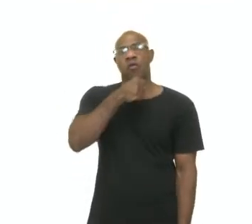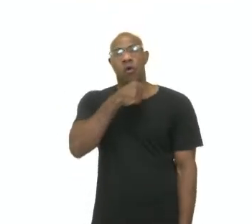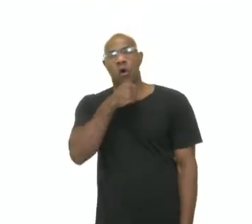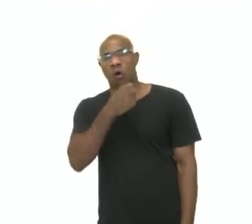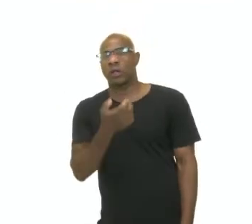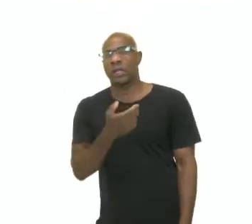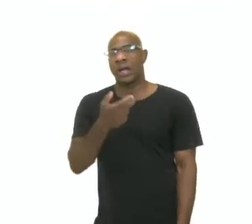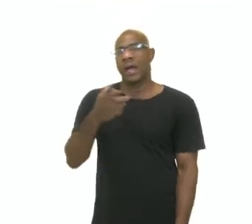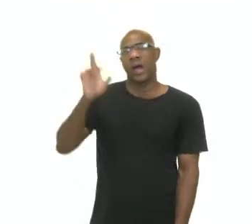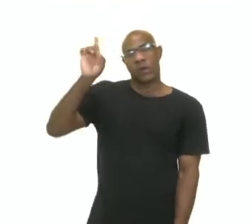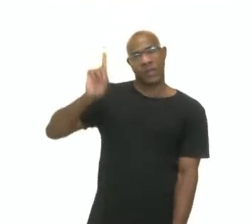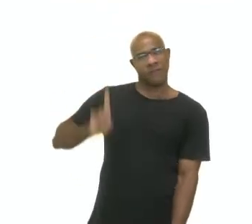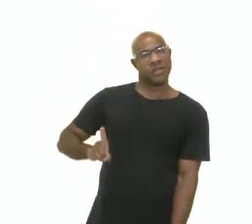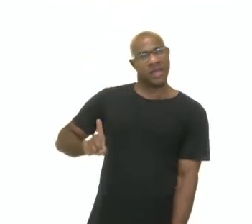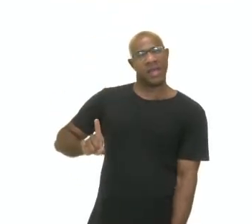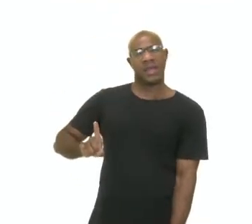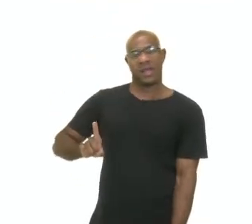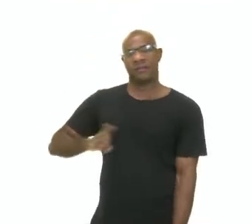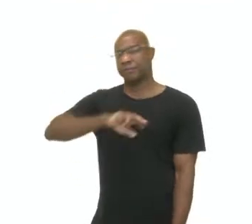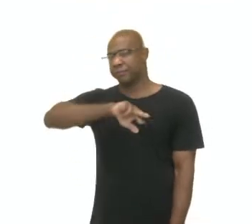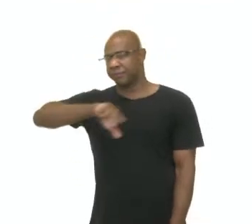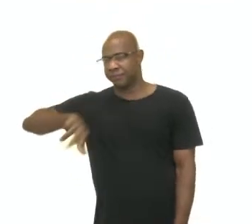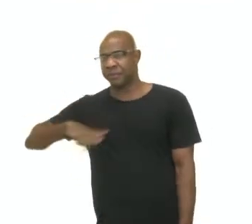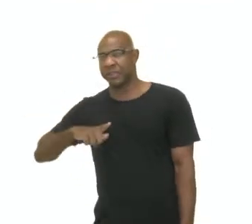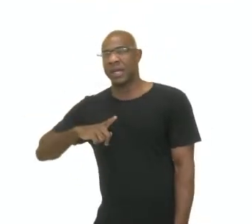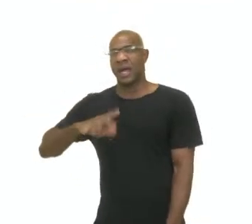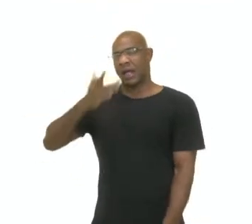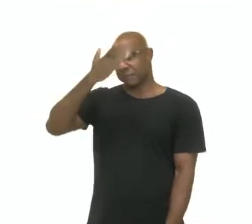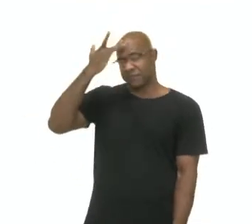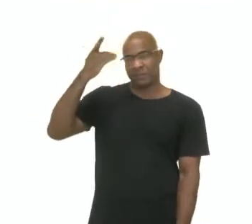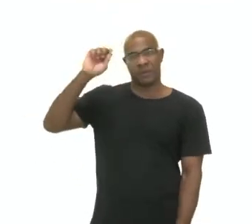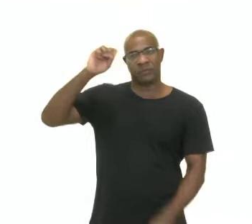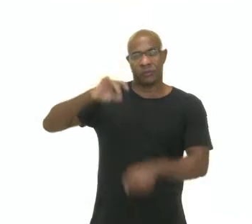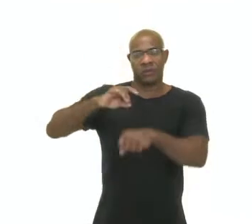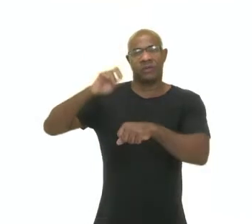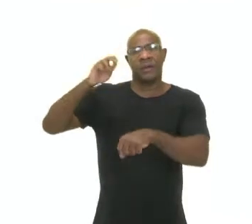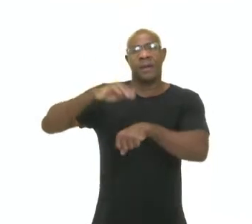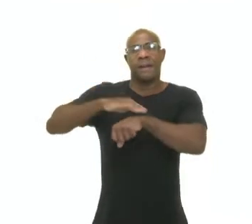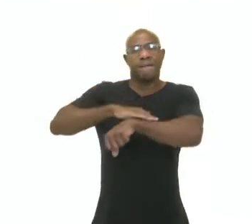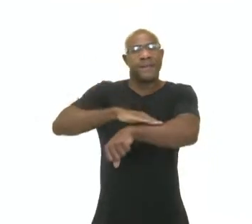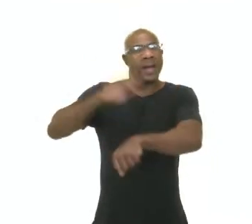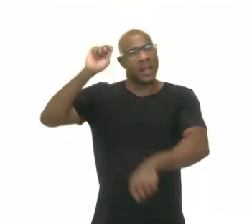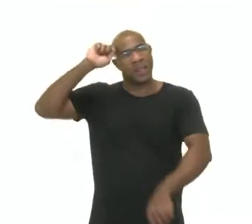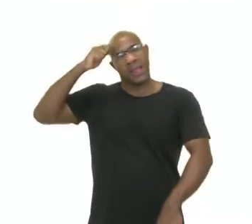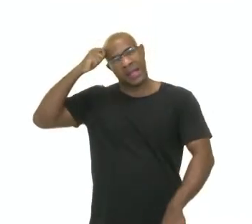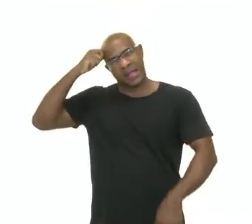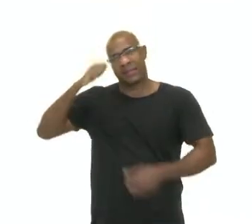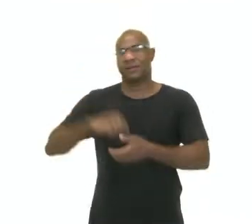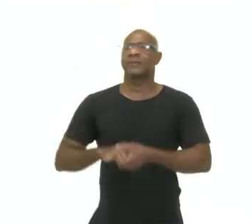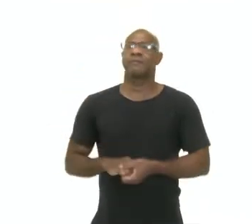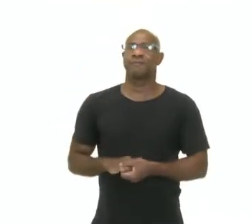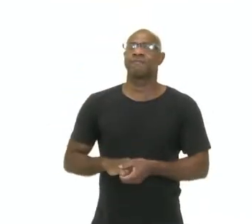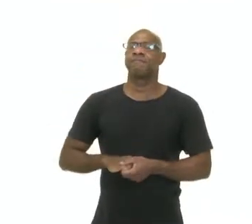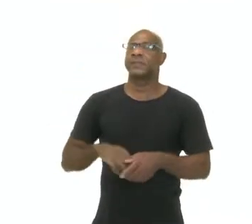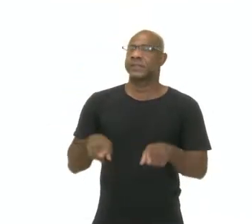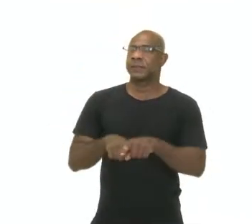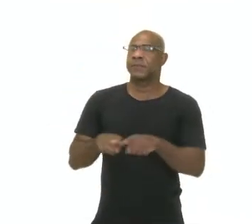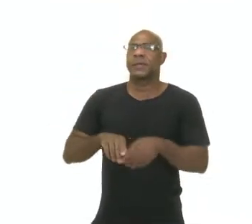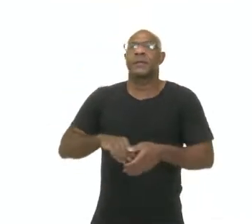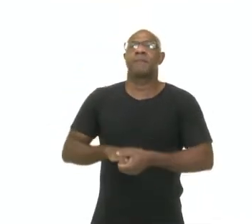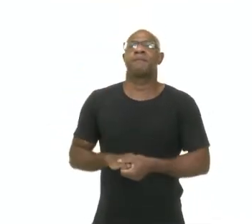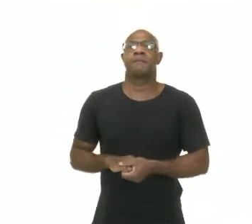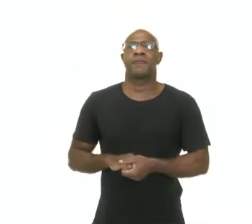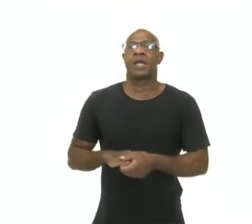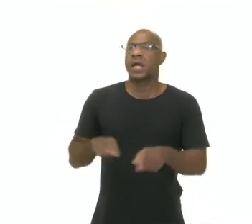de deficiência, os afrodescendentes, os LGBTQIA+. O mundo hoje nos apresenta